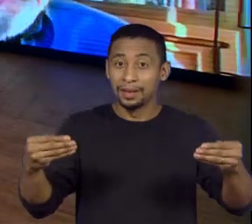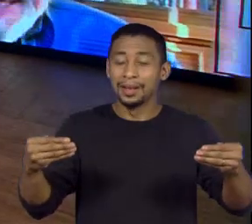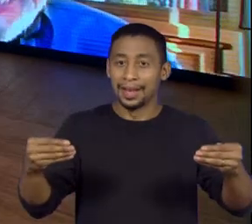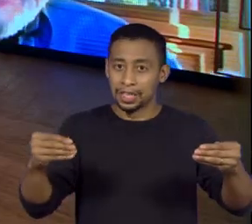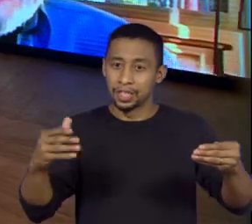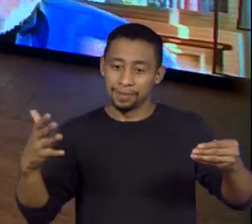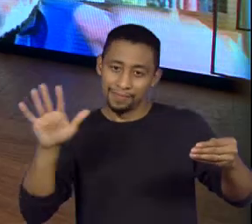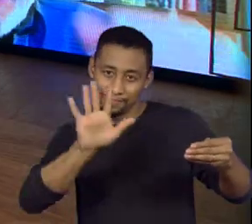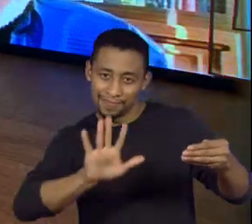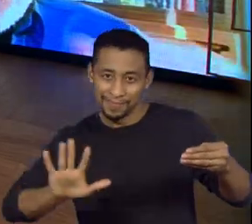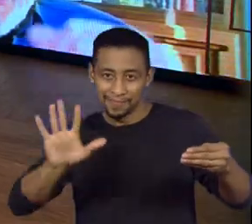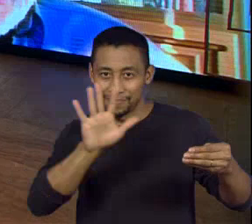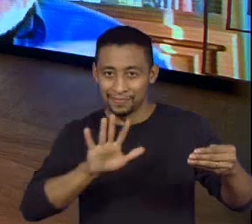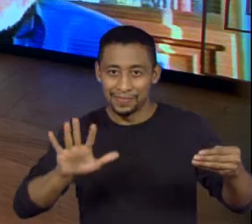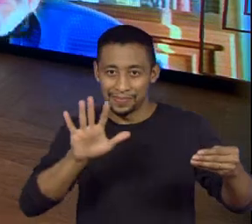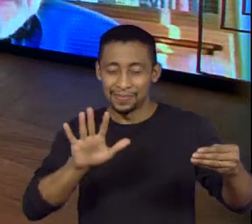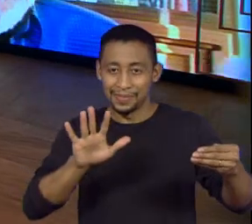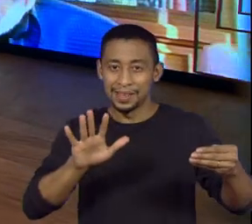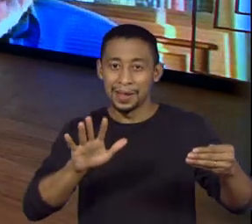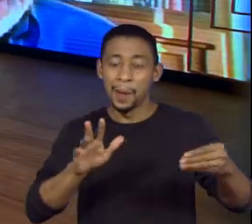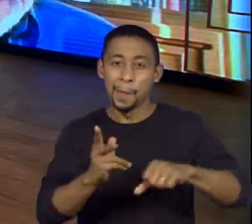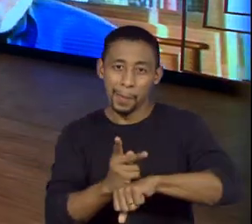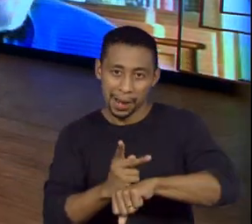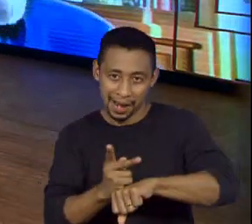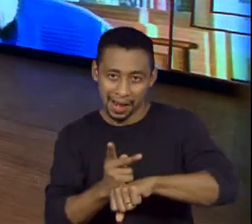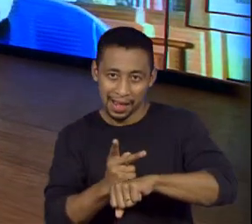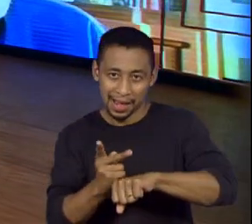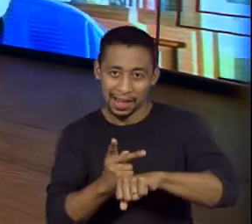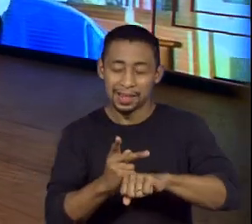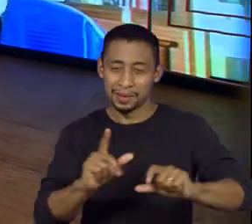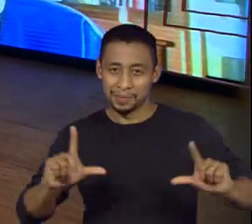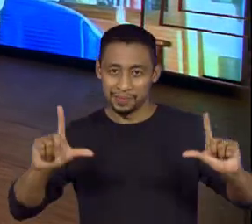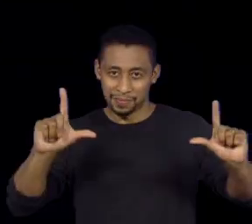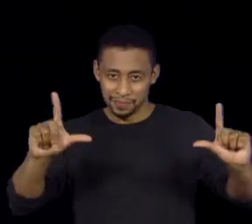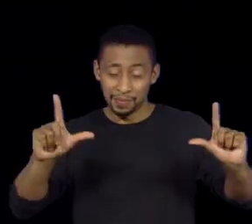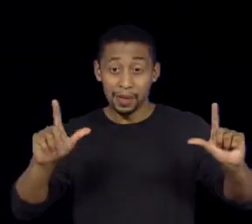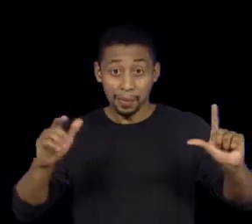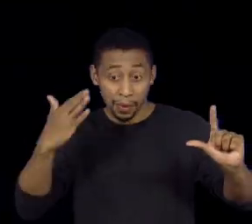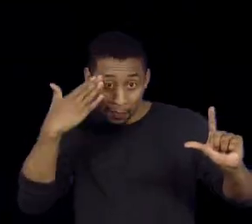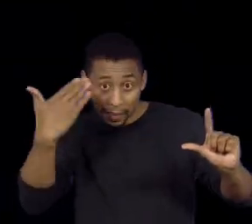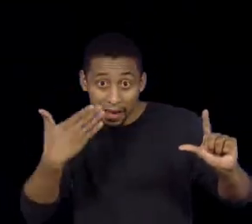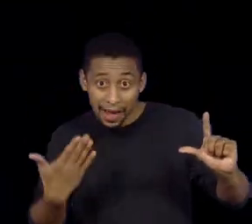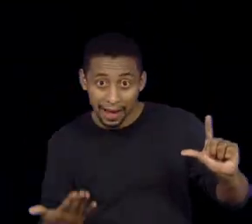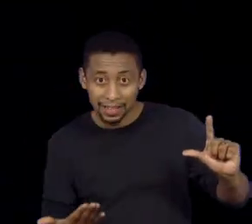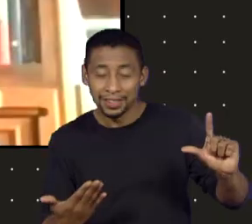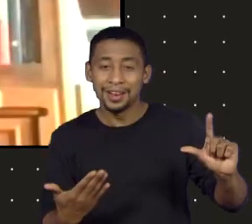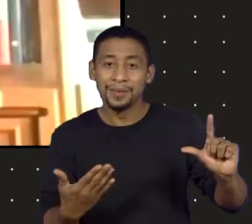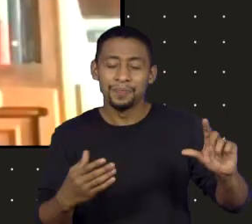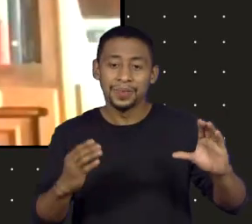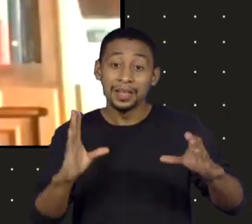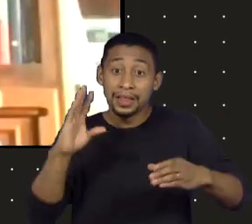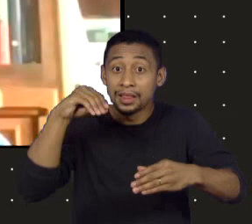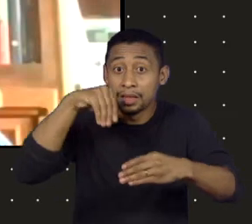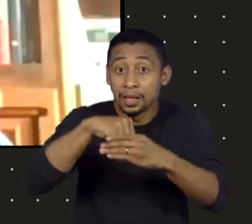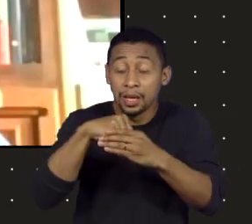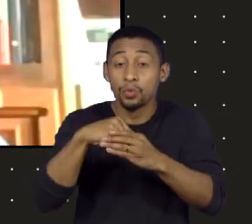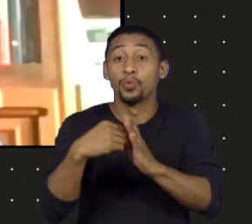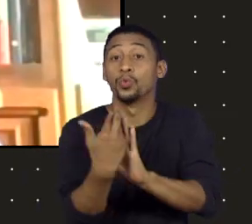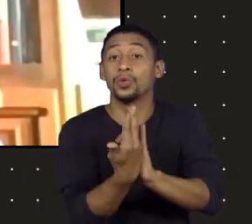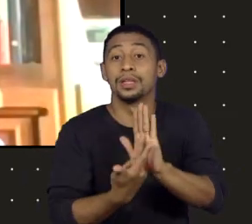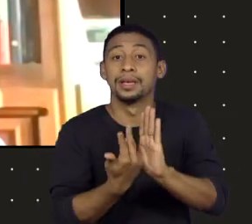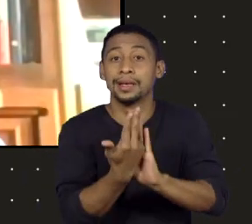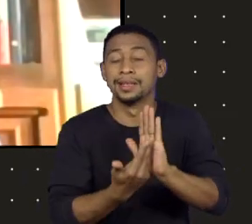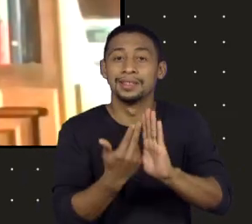papel prata, embaixo relevo, para ser uma placa comemorativa. E dentro, eu desenhei, para o Icarte,